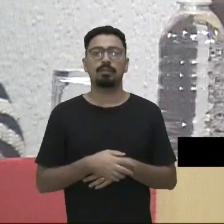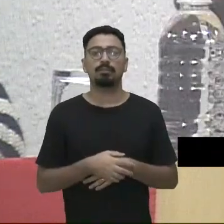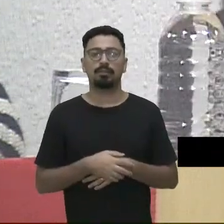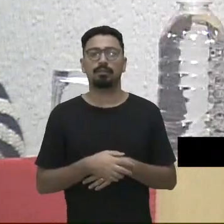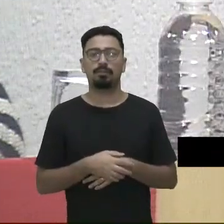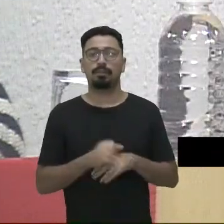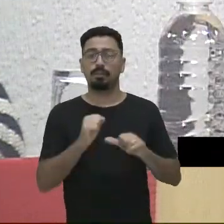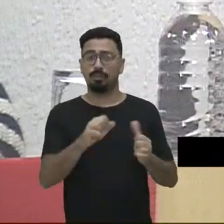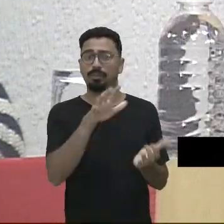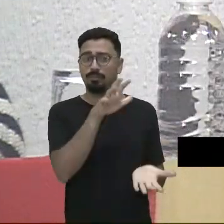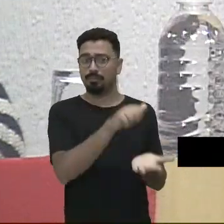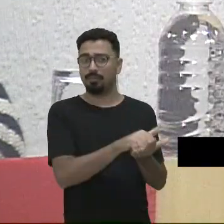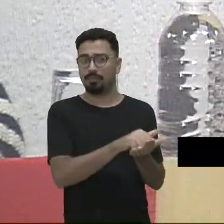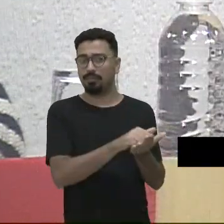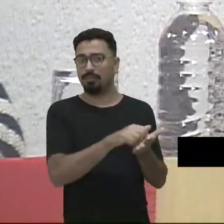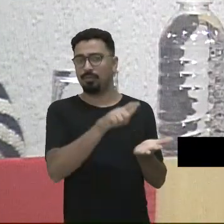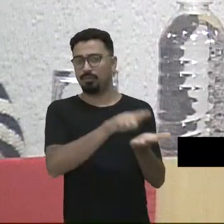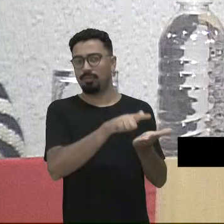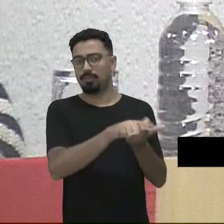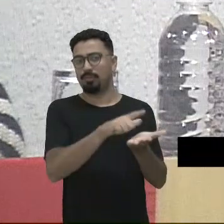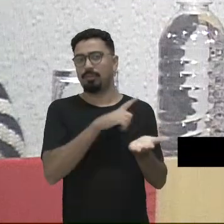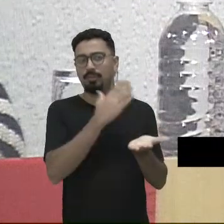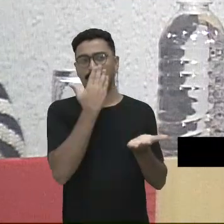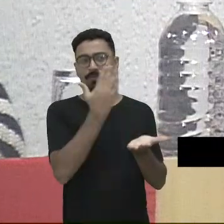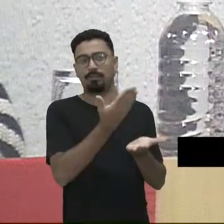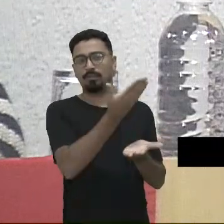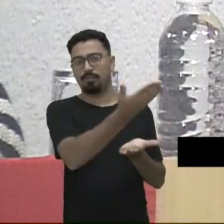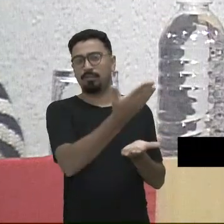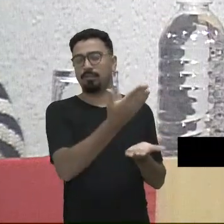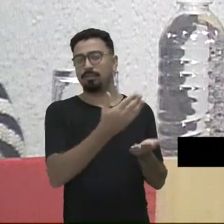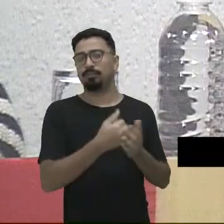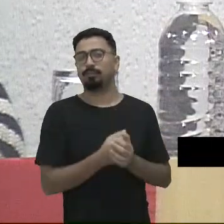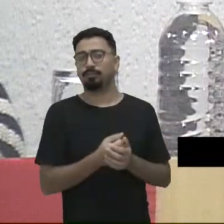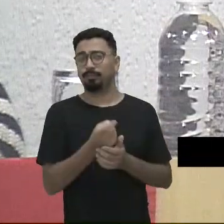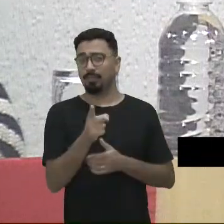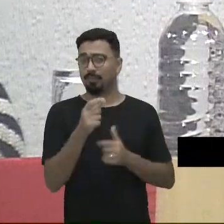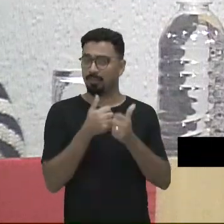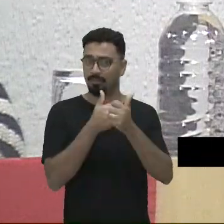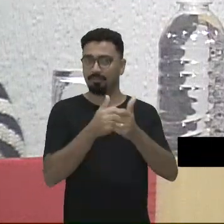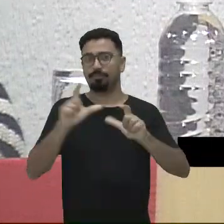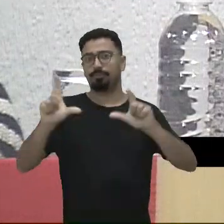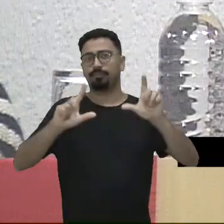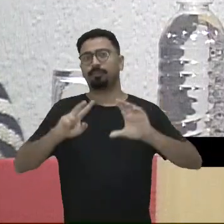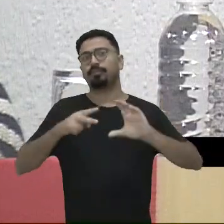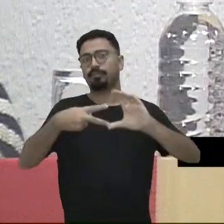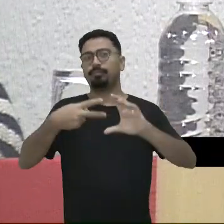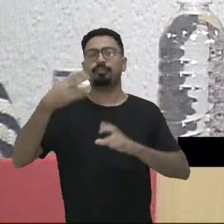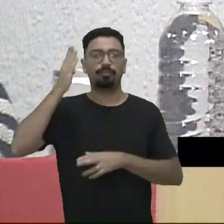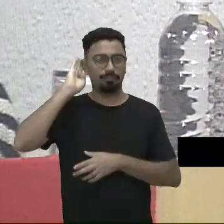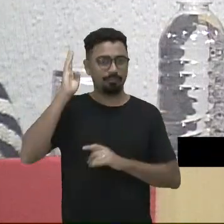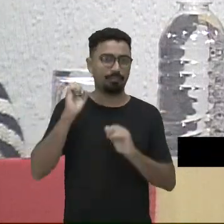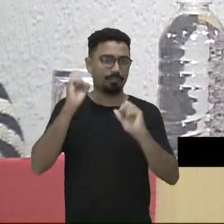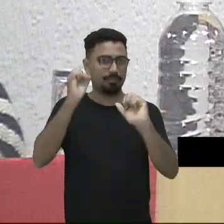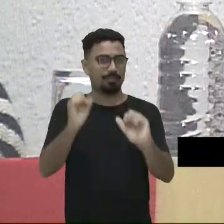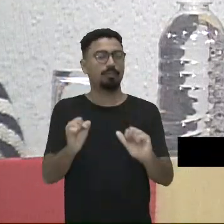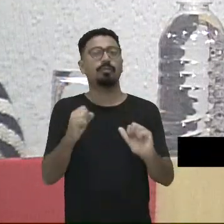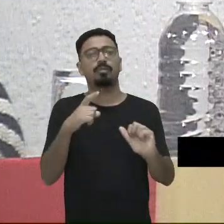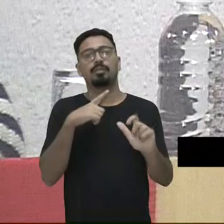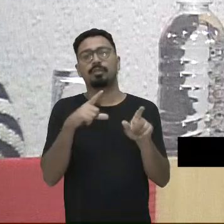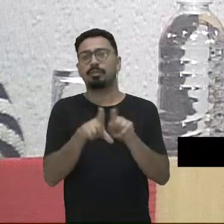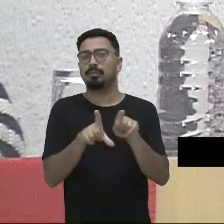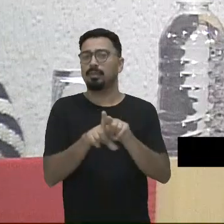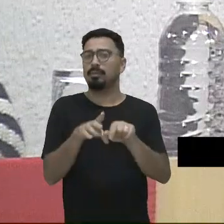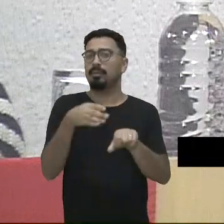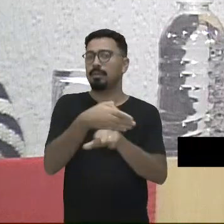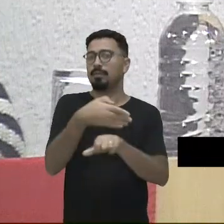basta se inscrever no formulário, que nós vamos deixar aí para vocês se inscreverem. E você que nos acompanha pela TV Câmara Taubaté também poderá